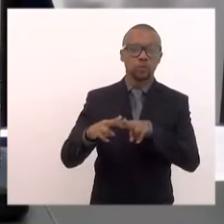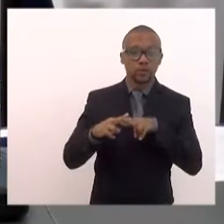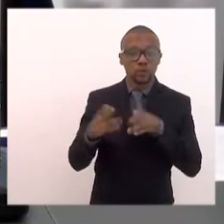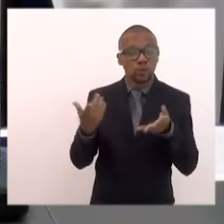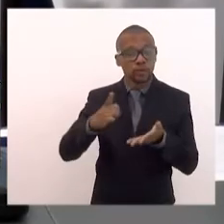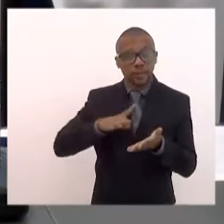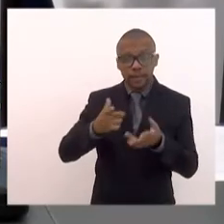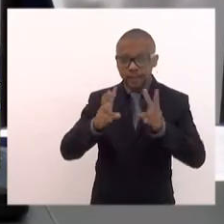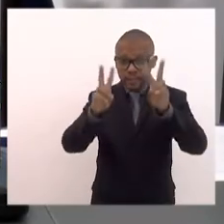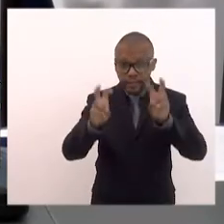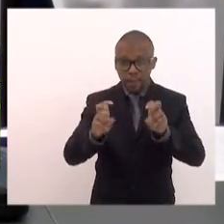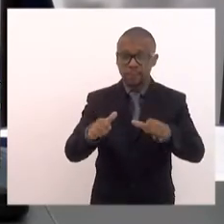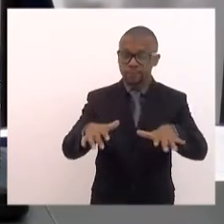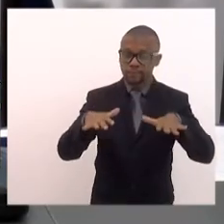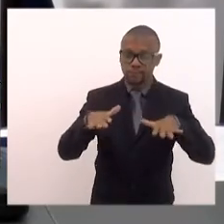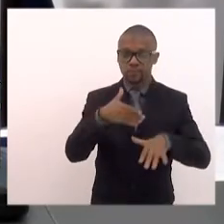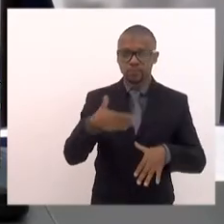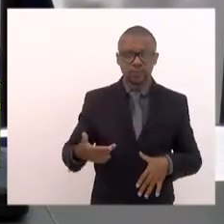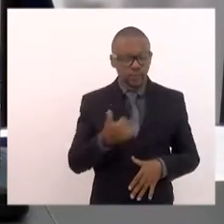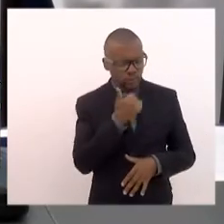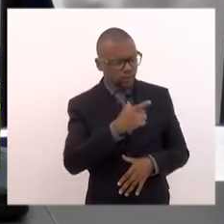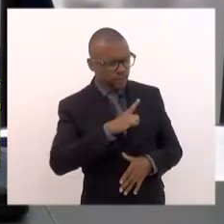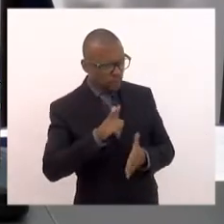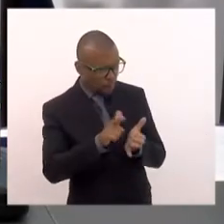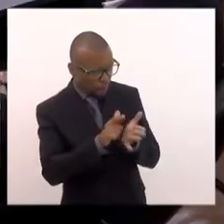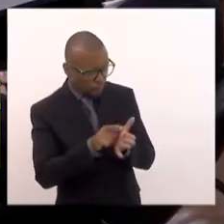com esse teor. Você trouxe papel ali, né?